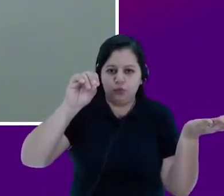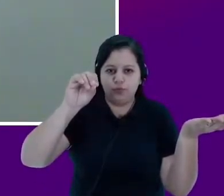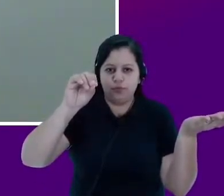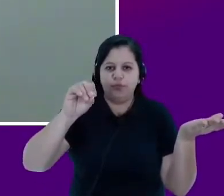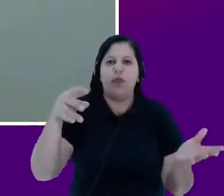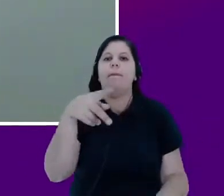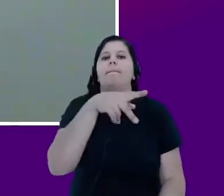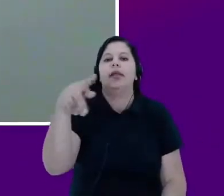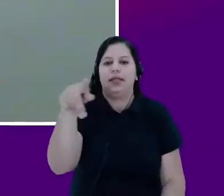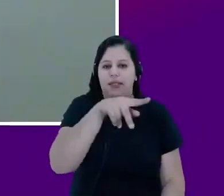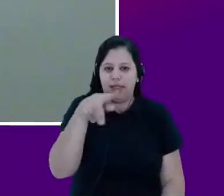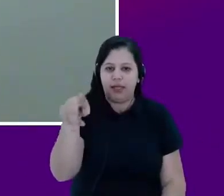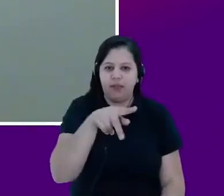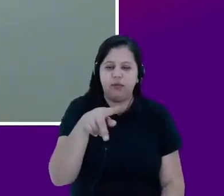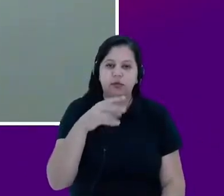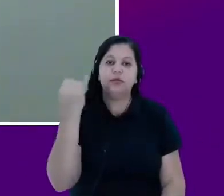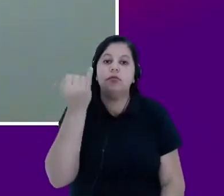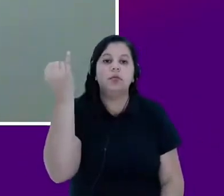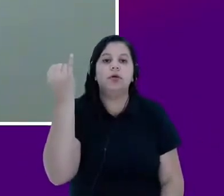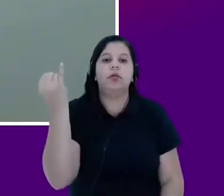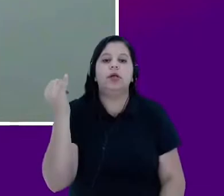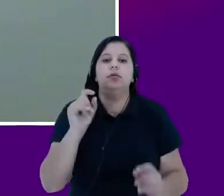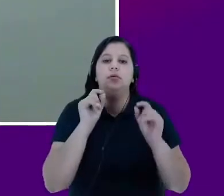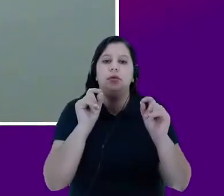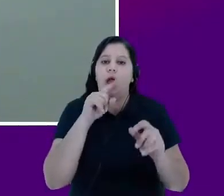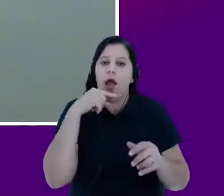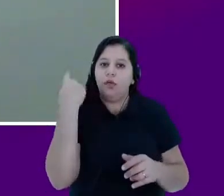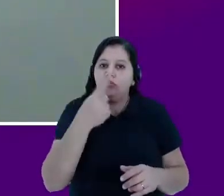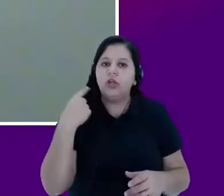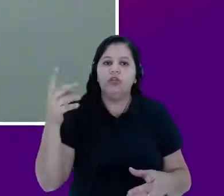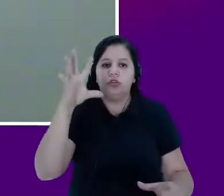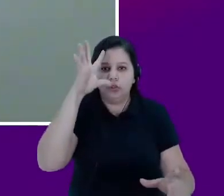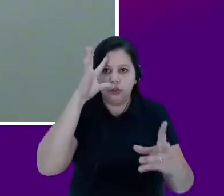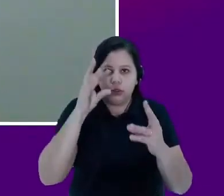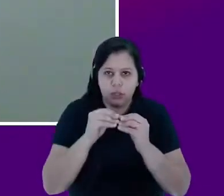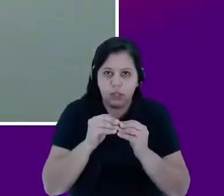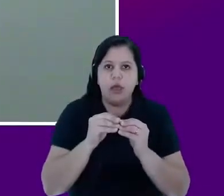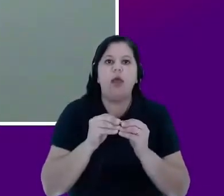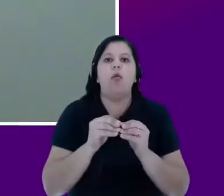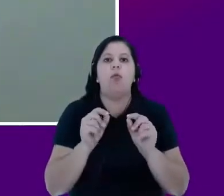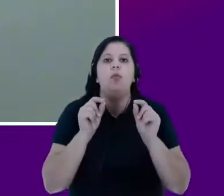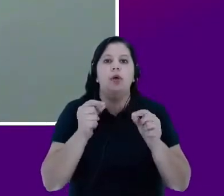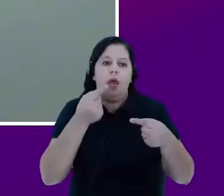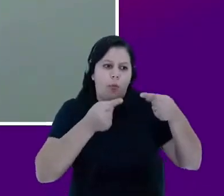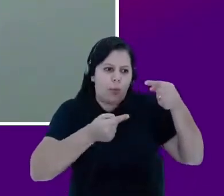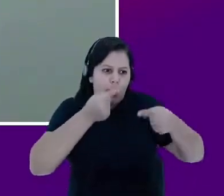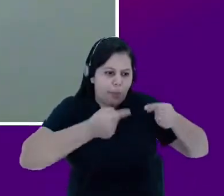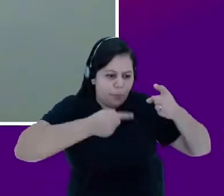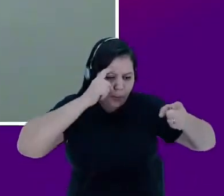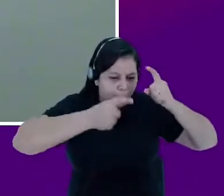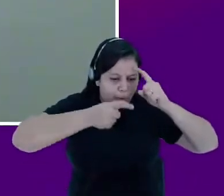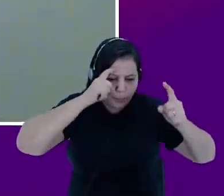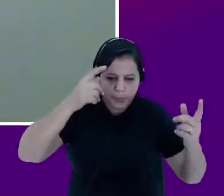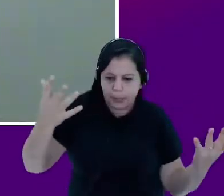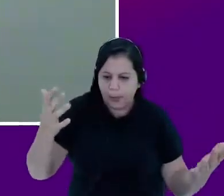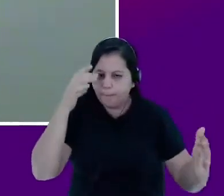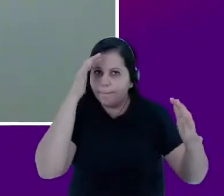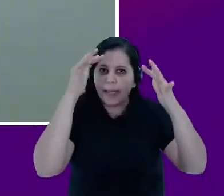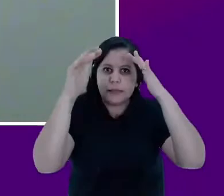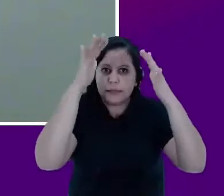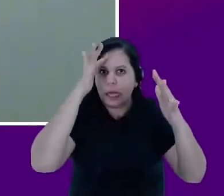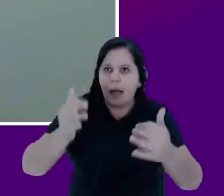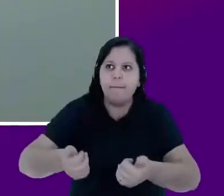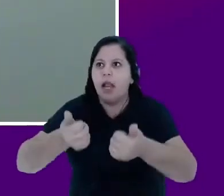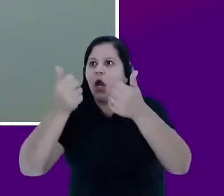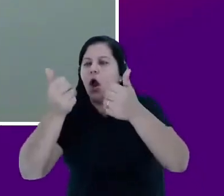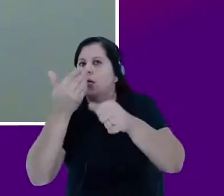falar que a gente entendeu que a melhor maneira de fazer essa discussão, de trabalhar sobre melhores práticas, era através de grupos de